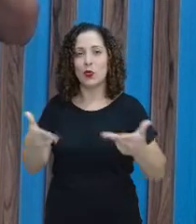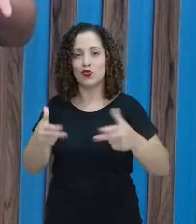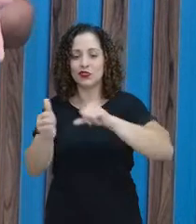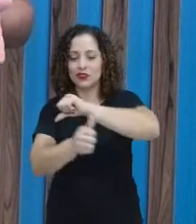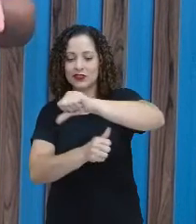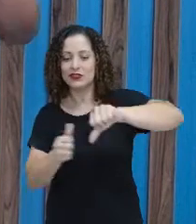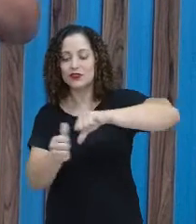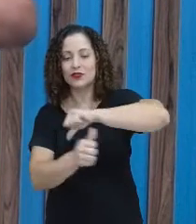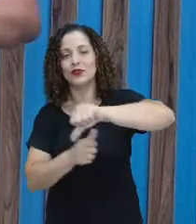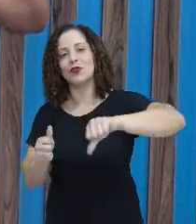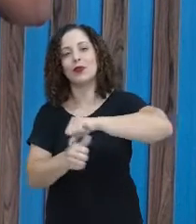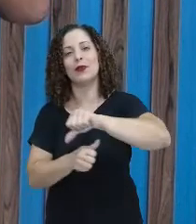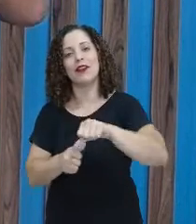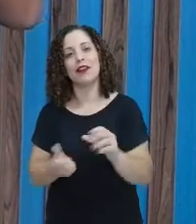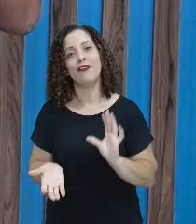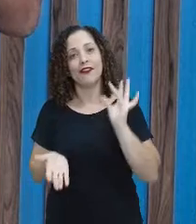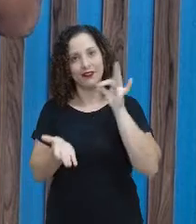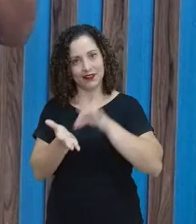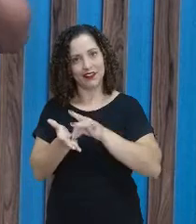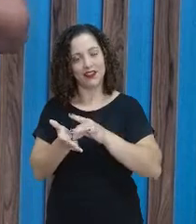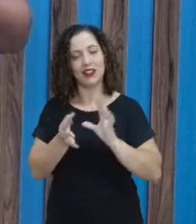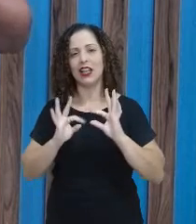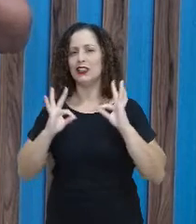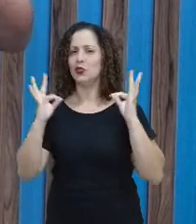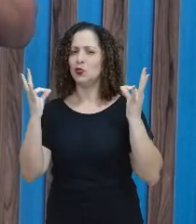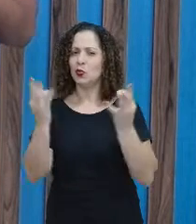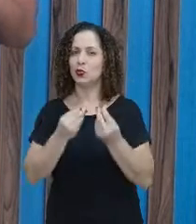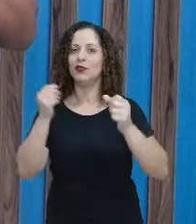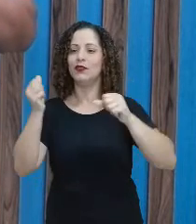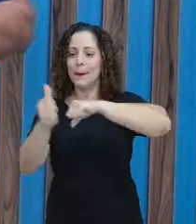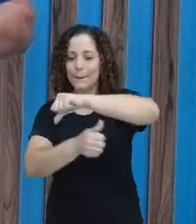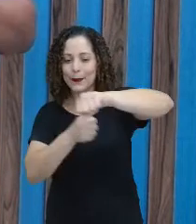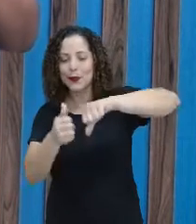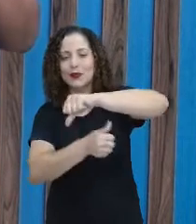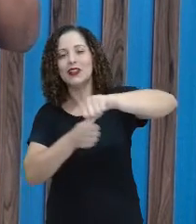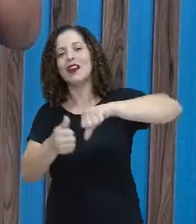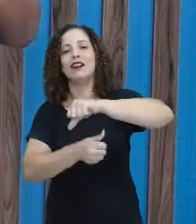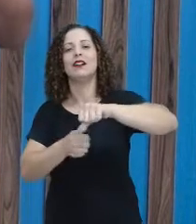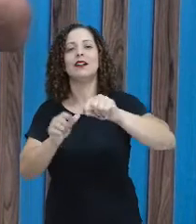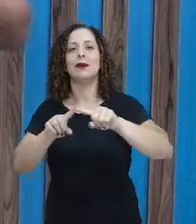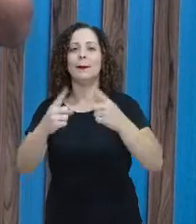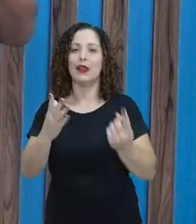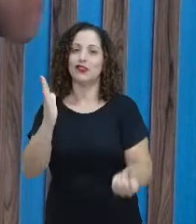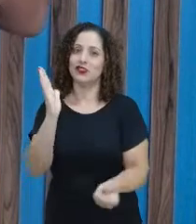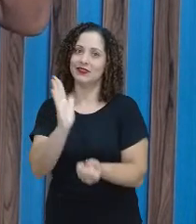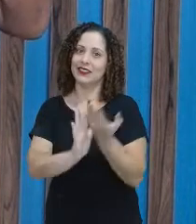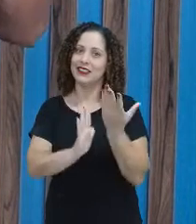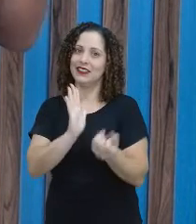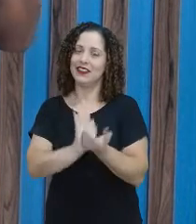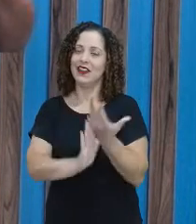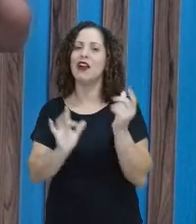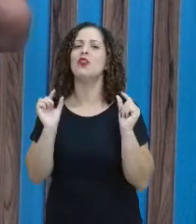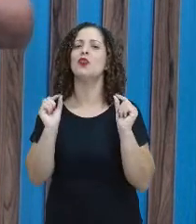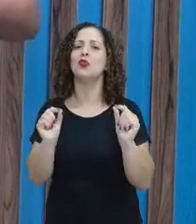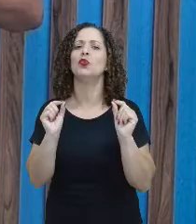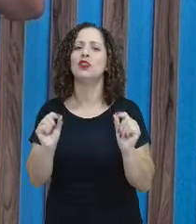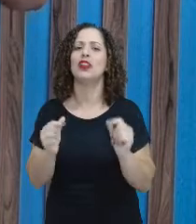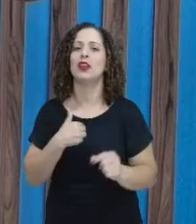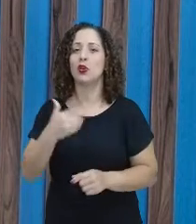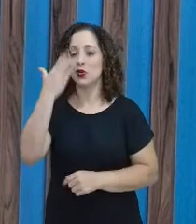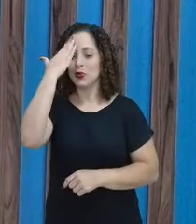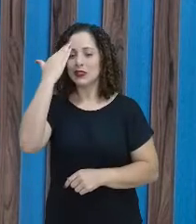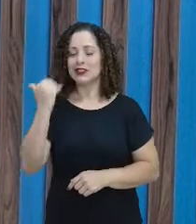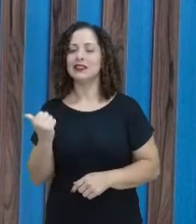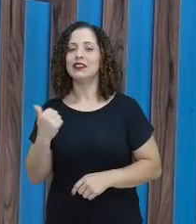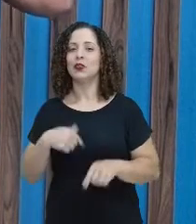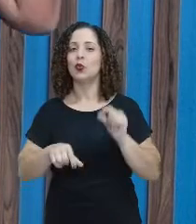E aí, claro, tudo vai se transformando, mas eu só posso criar coisas a partir do que eu já soube, a partir